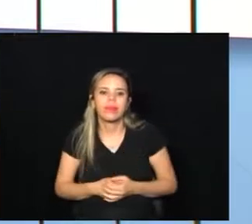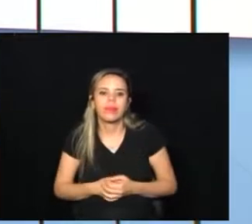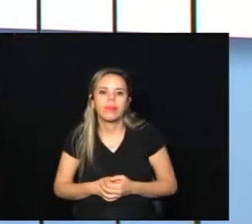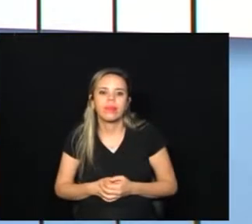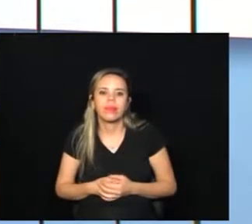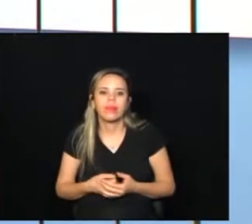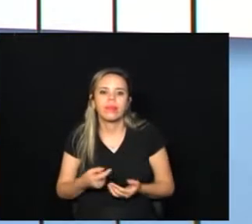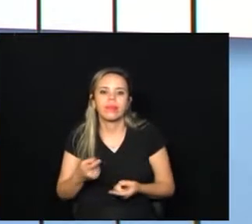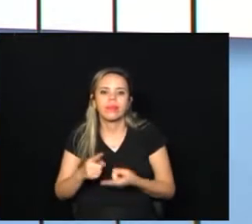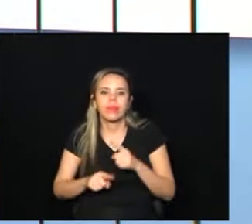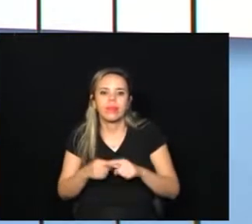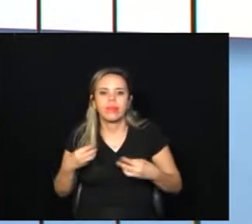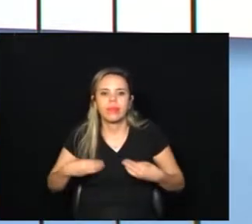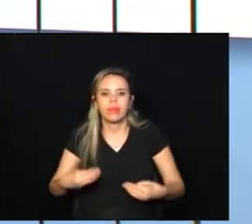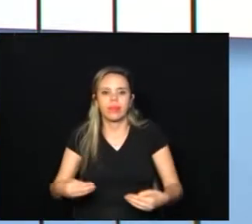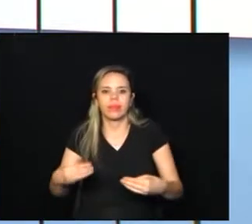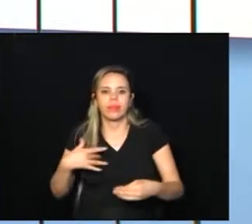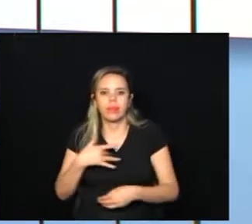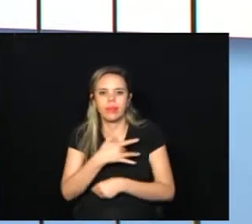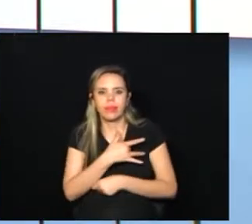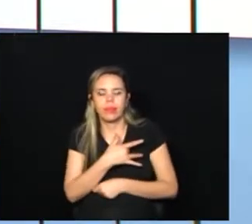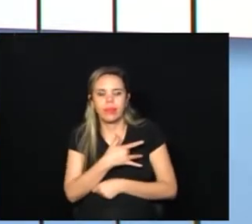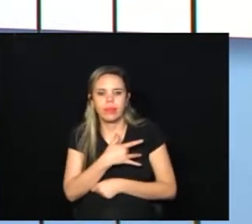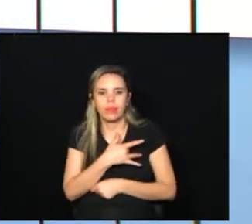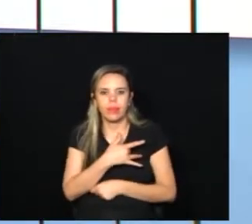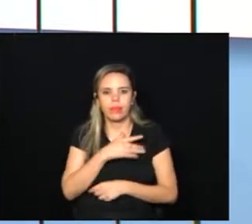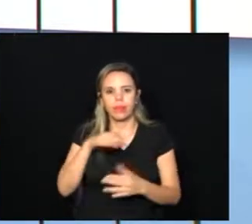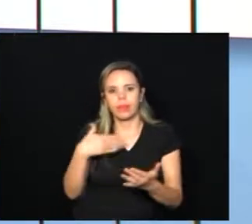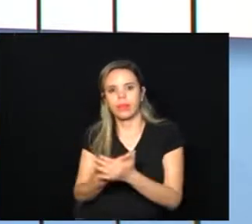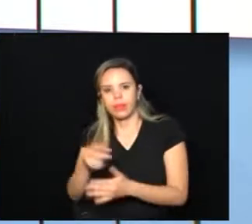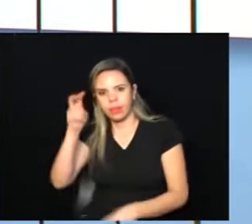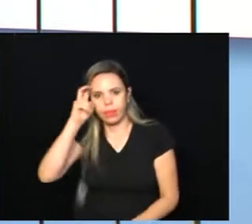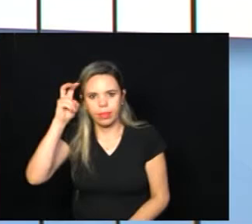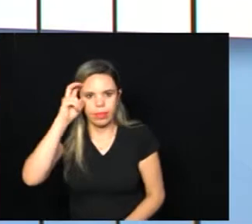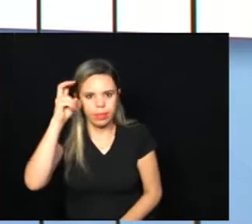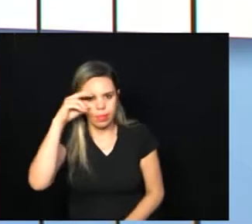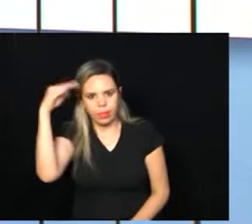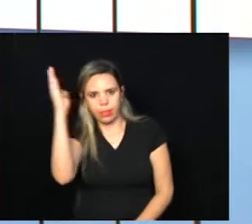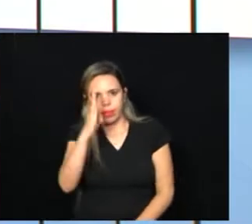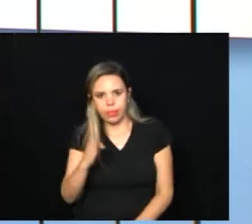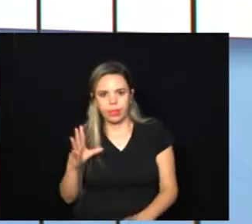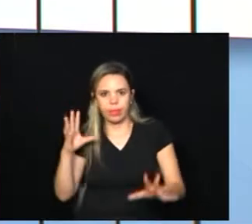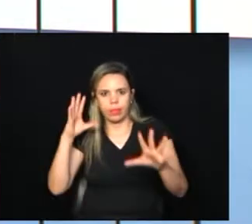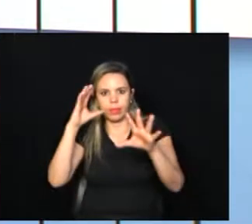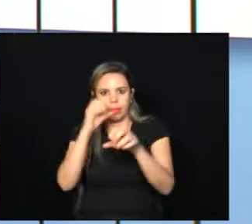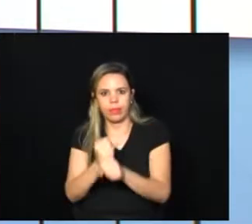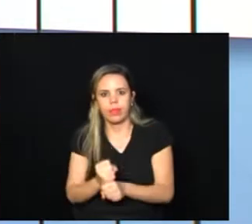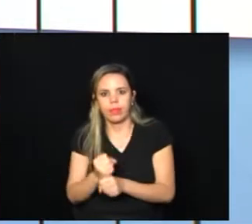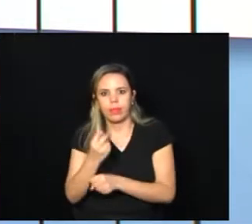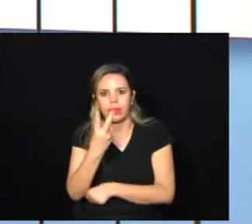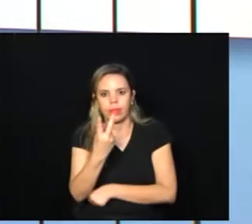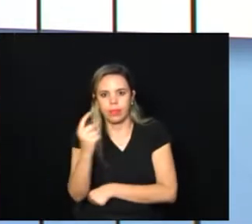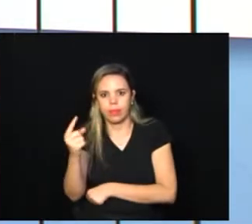E de acordo com o Ministério da Saúde, até esta quinta-feira, o Brasil somava